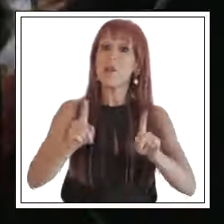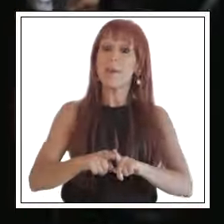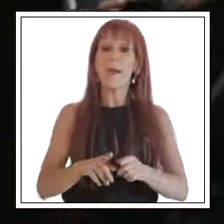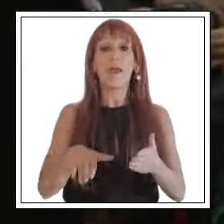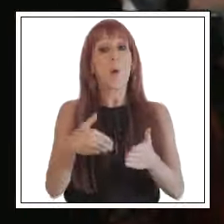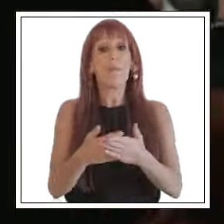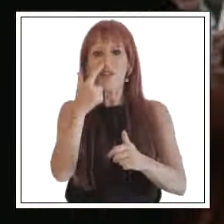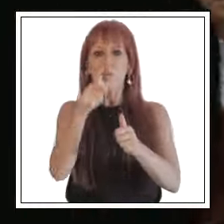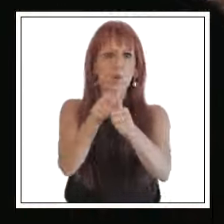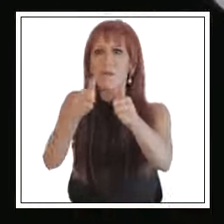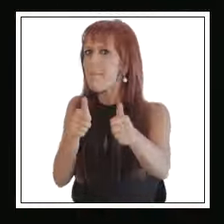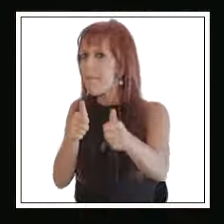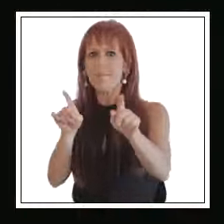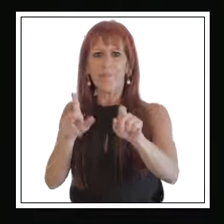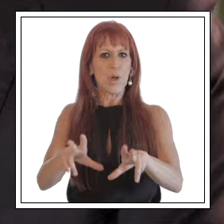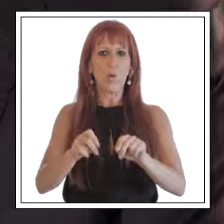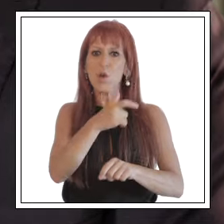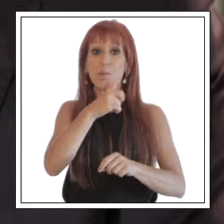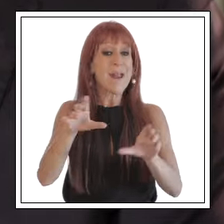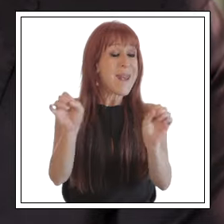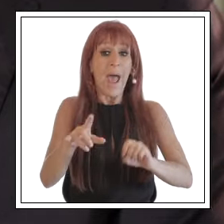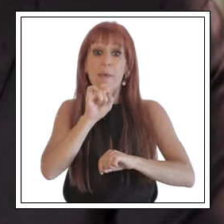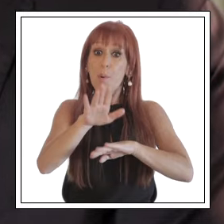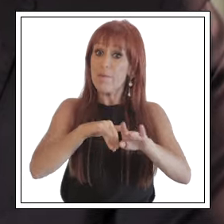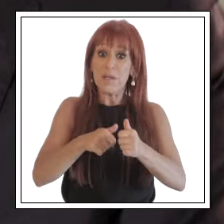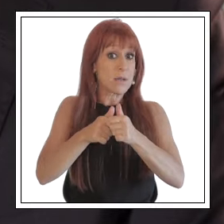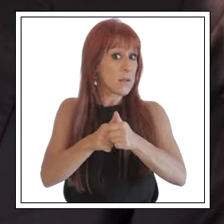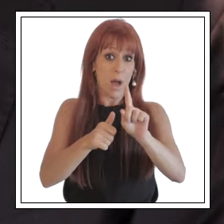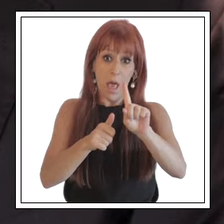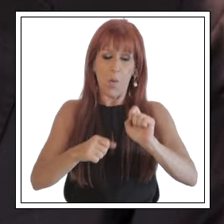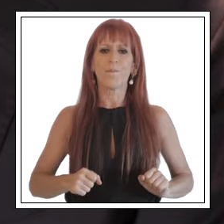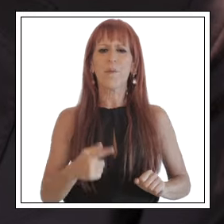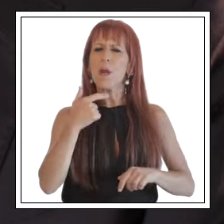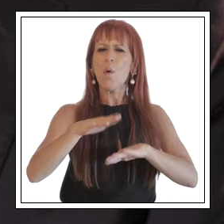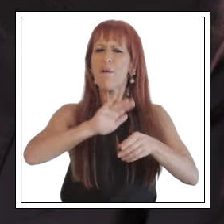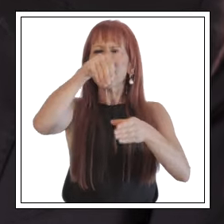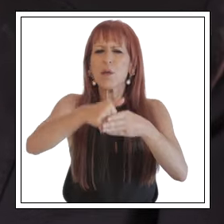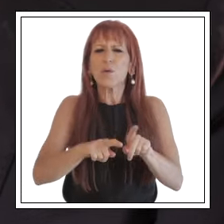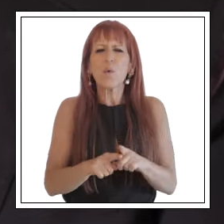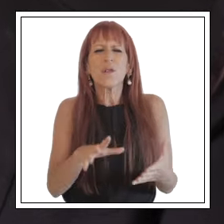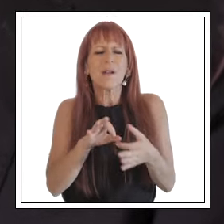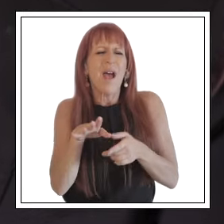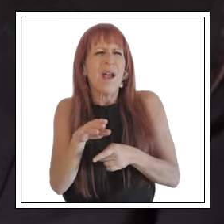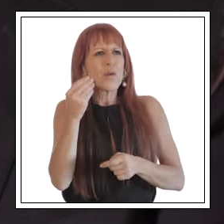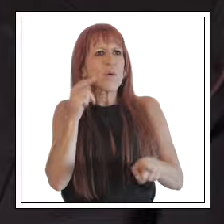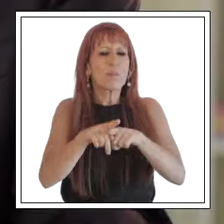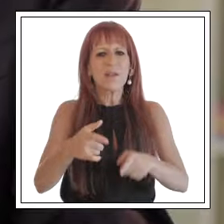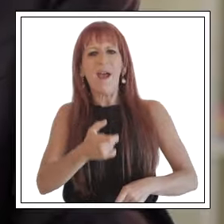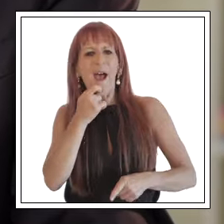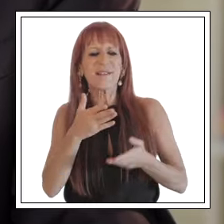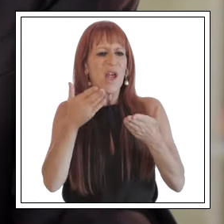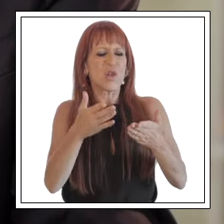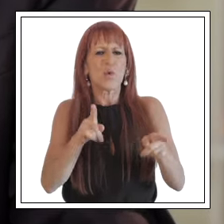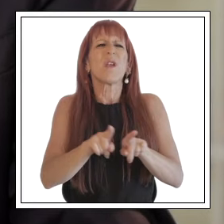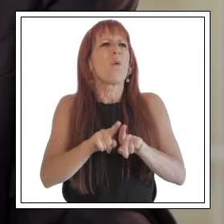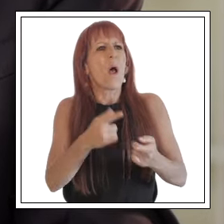mas também sem deixar ninguém para trás. Não me comprometo com nada que não possa cumprir. Não faço parte de um estilo de política que só